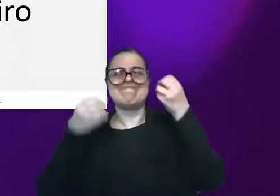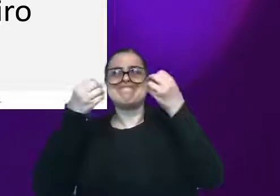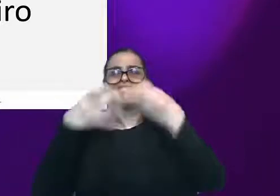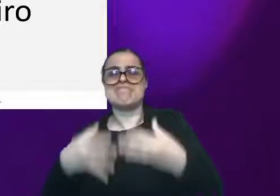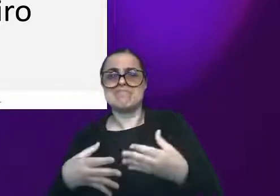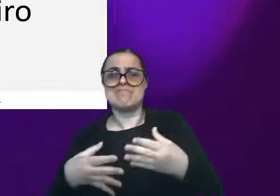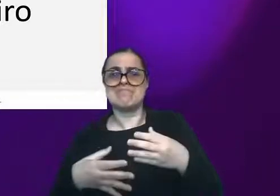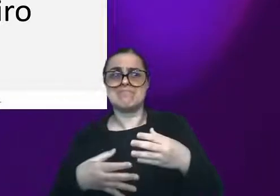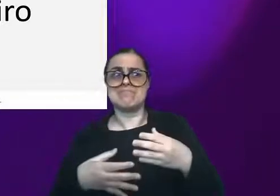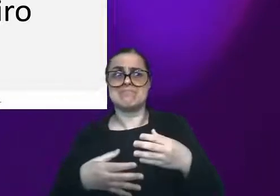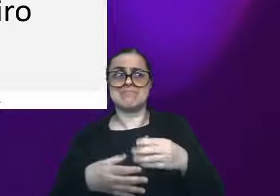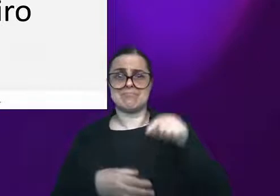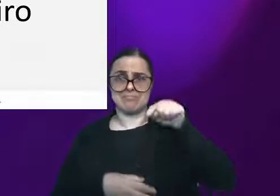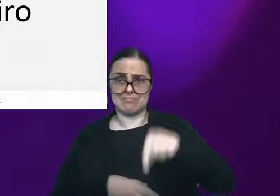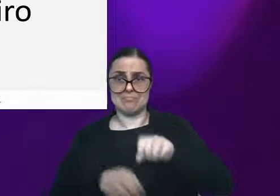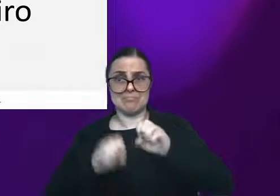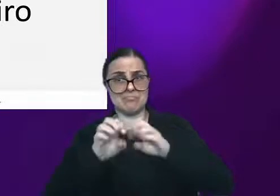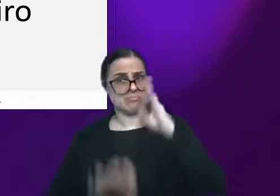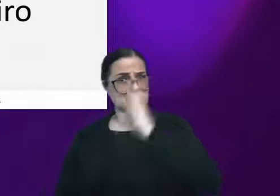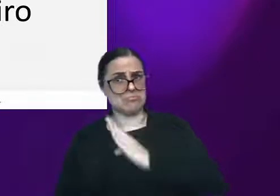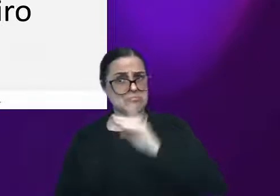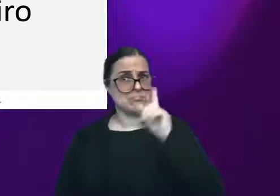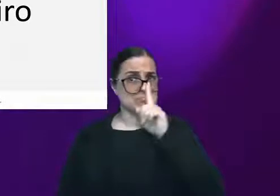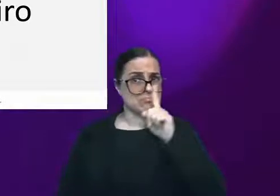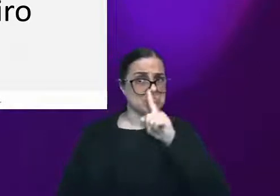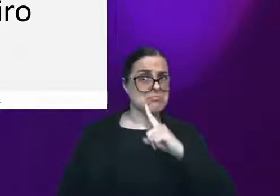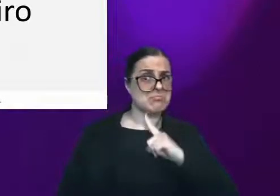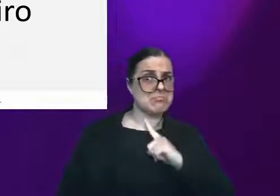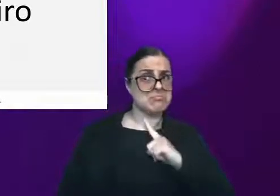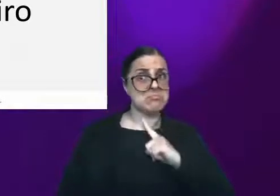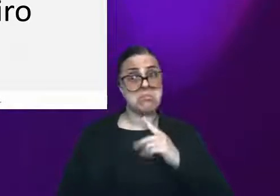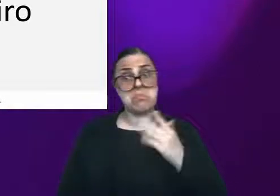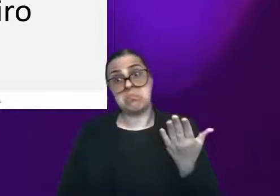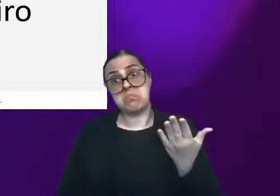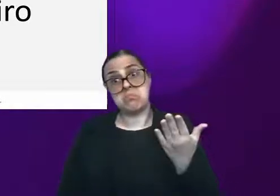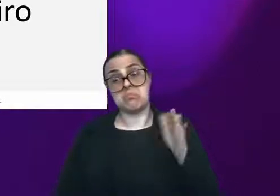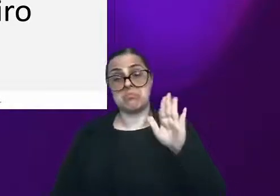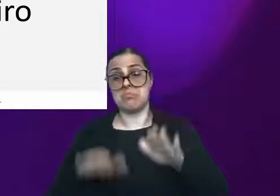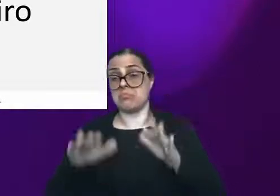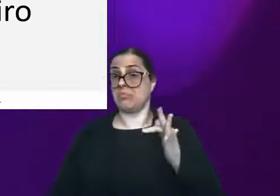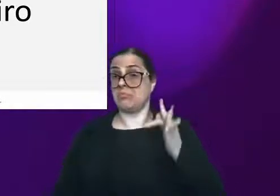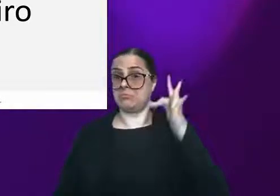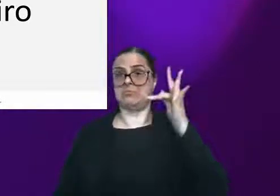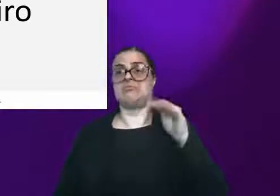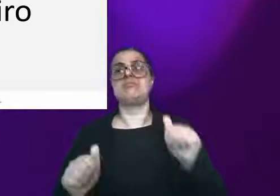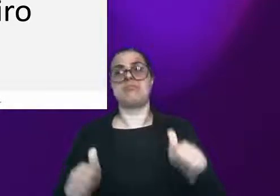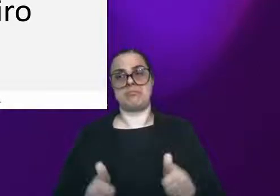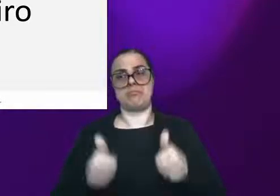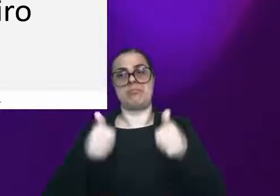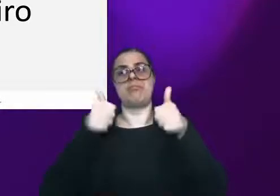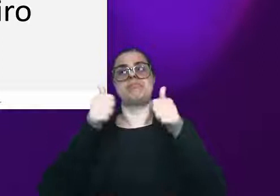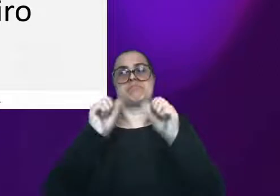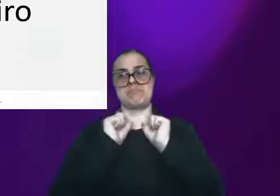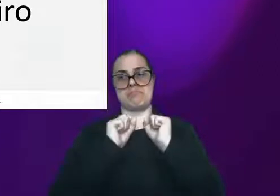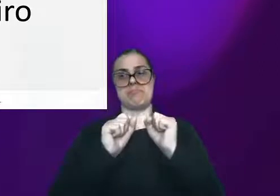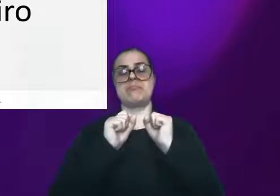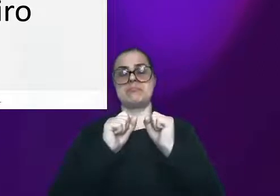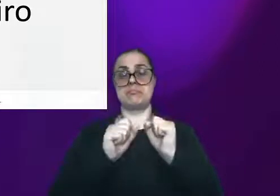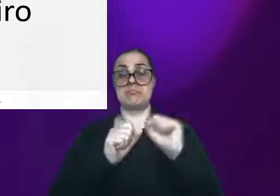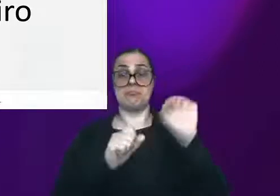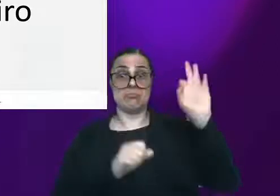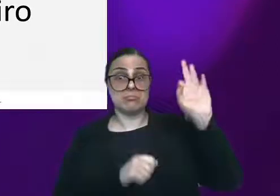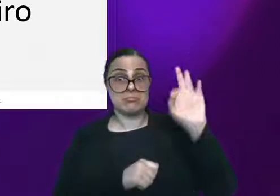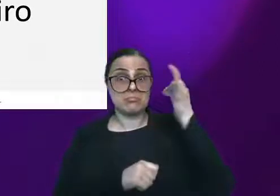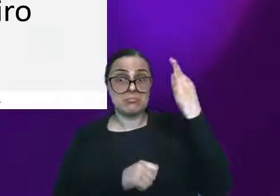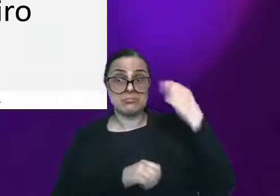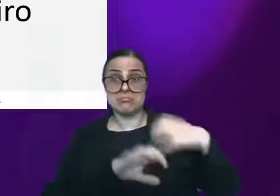alocação brasileiro, mas talvez nós possamos melhorar para não ter essa situação de transplantar fora